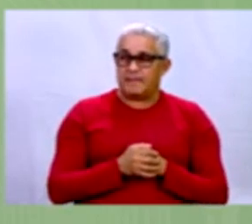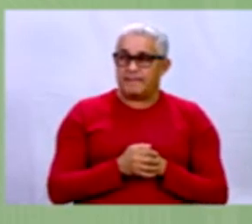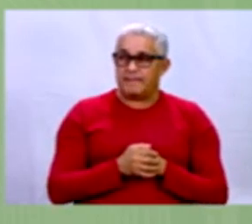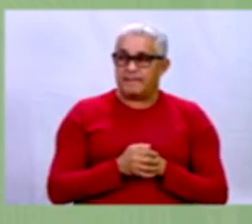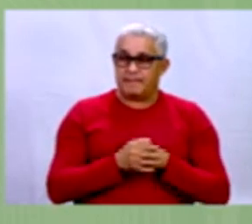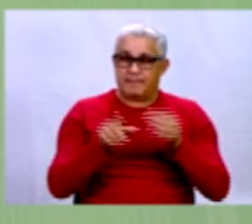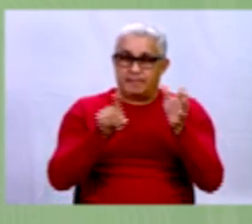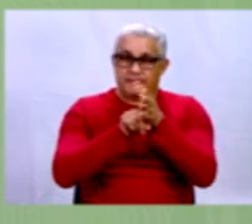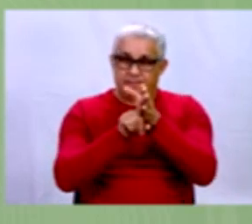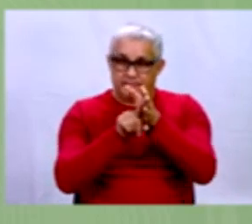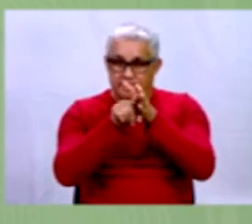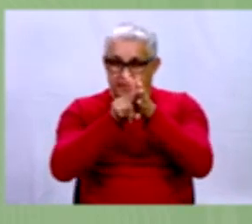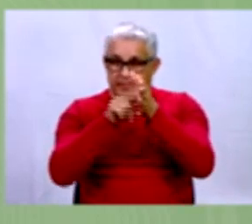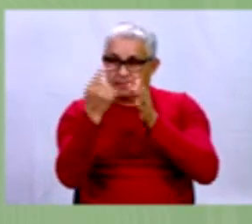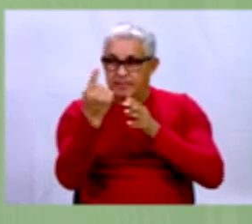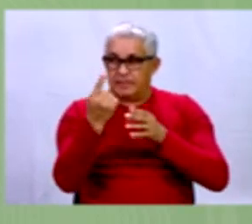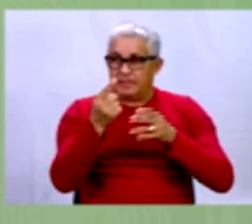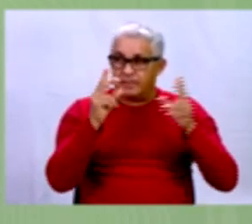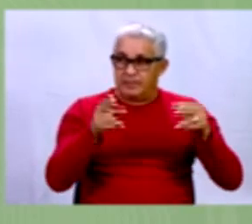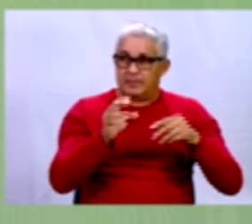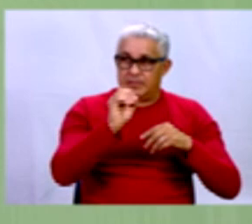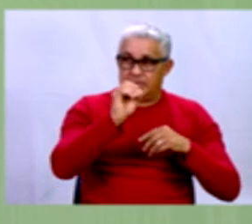1,4641 menos 1 é igual a